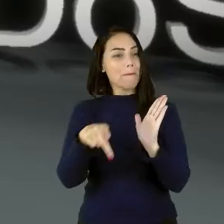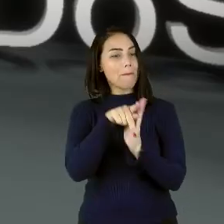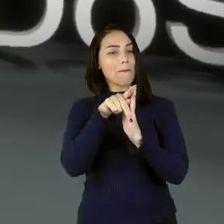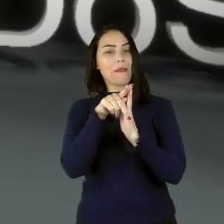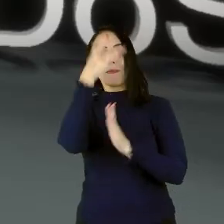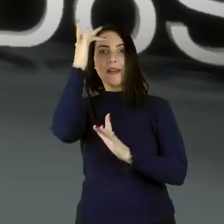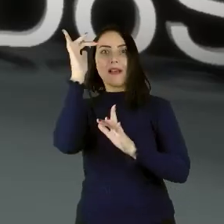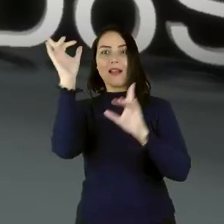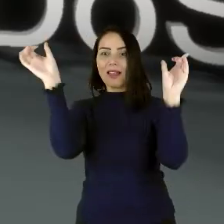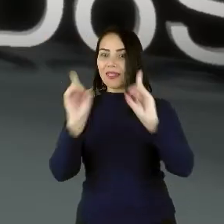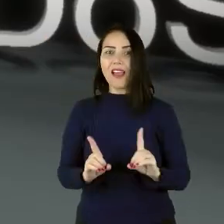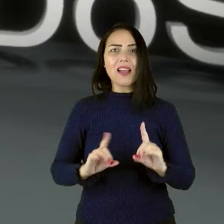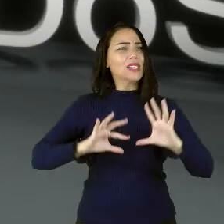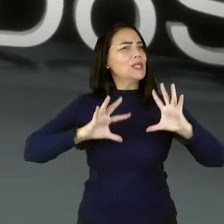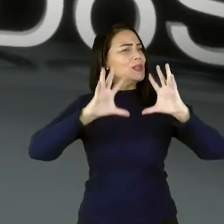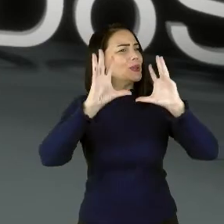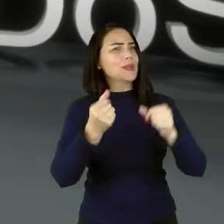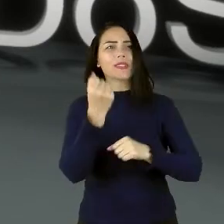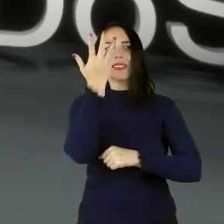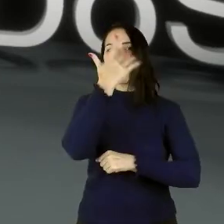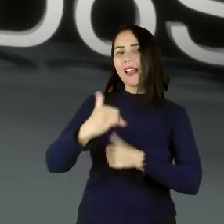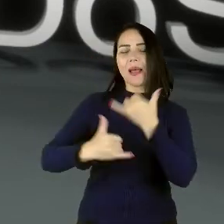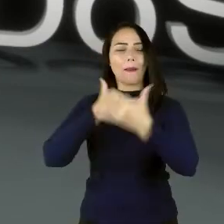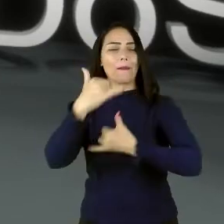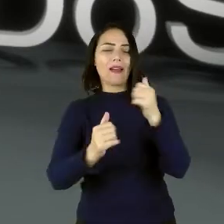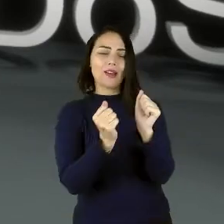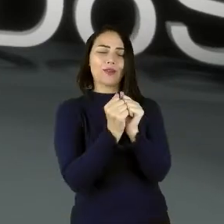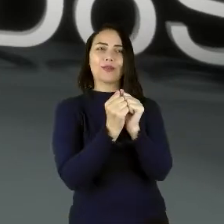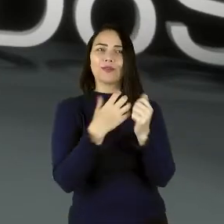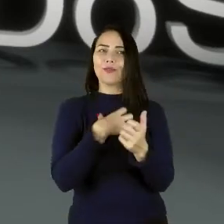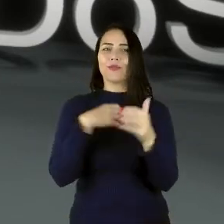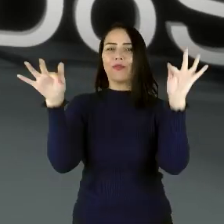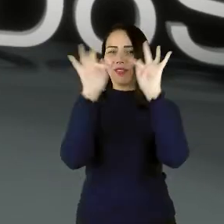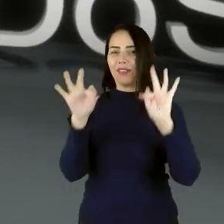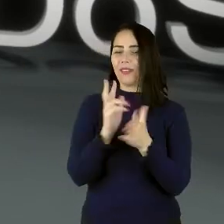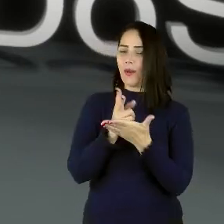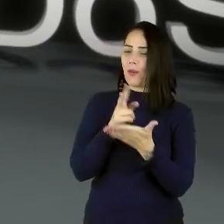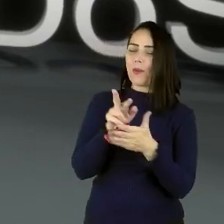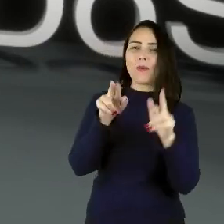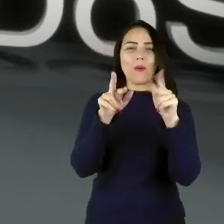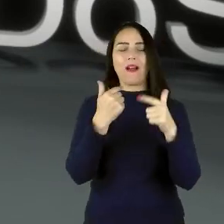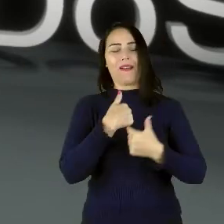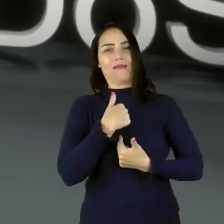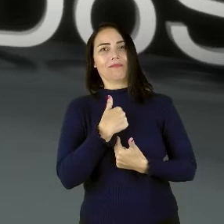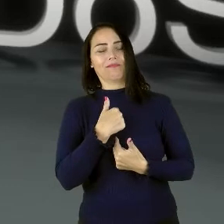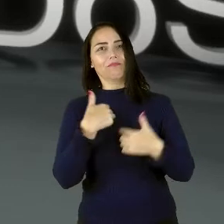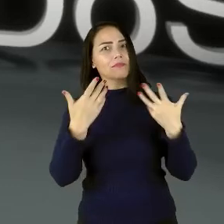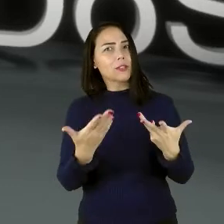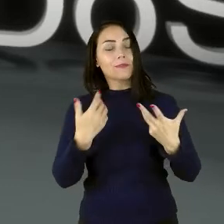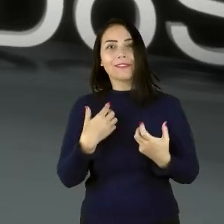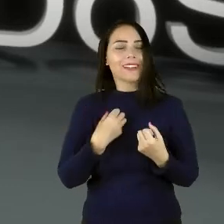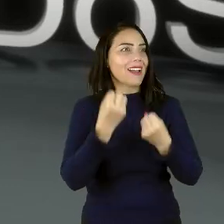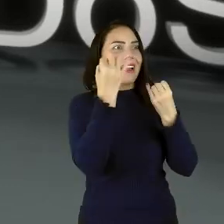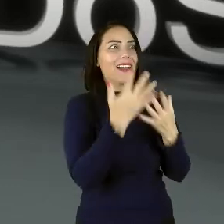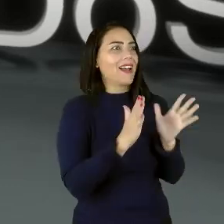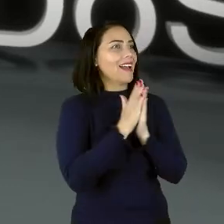que todas as crianças pudessem brincar juntas e fossem felizes da mesma forma que eu fui. Quando contei para